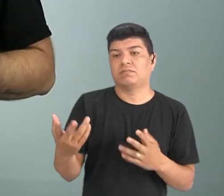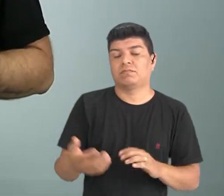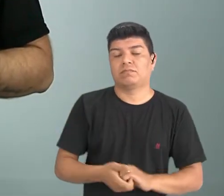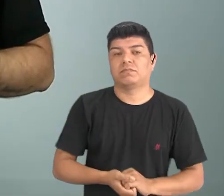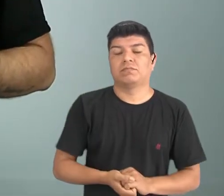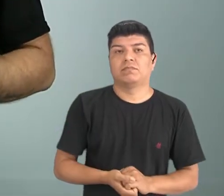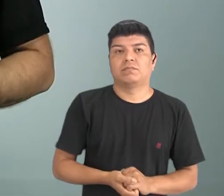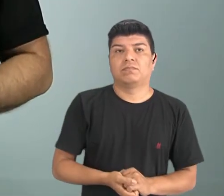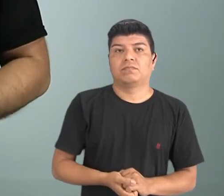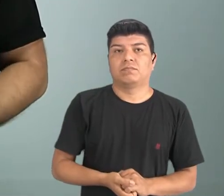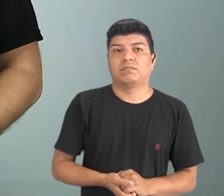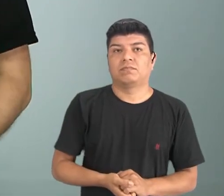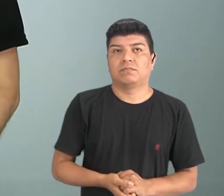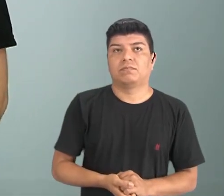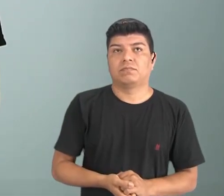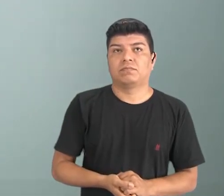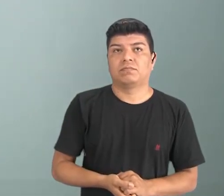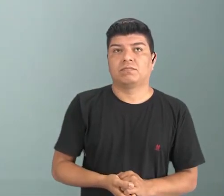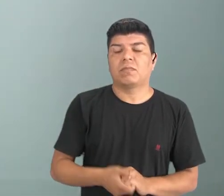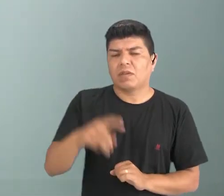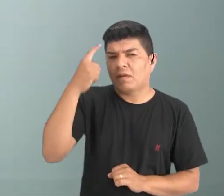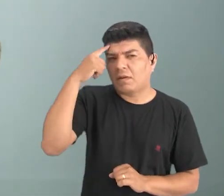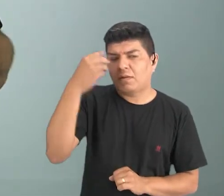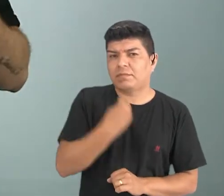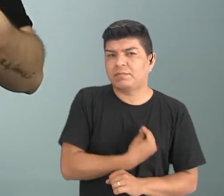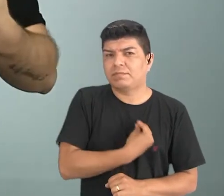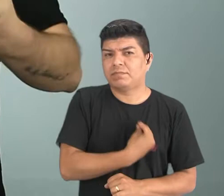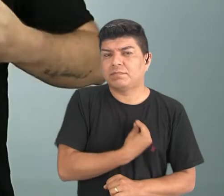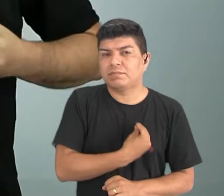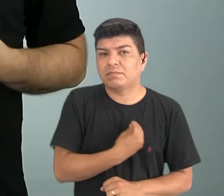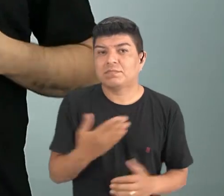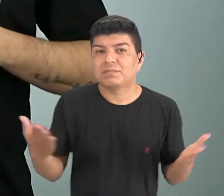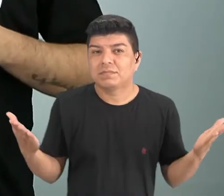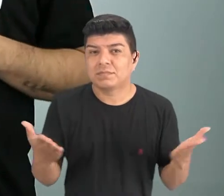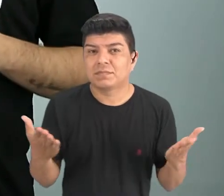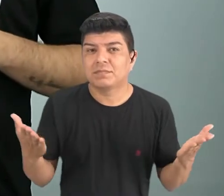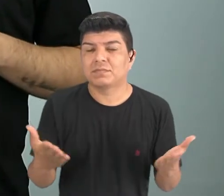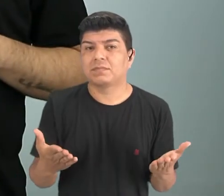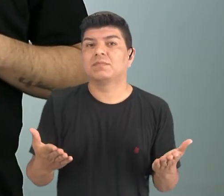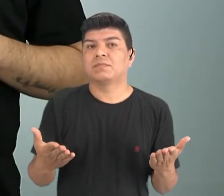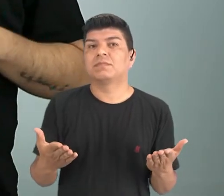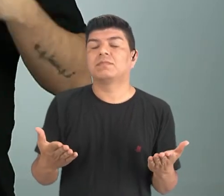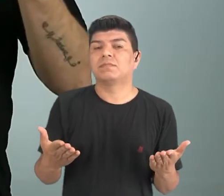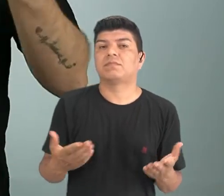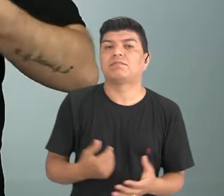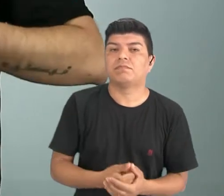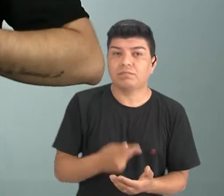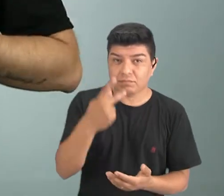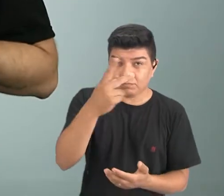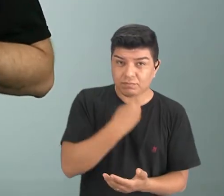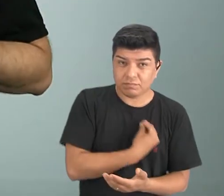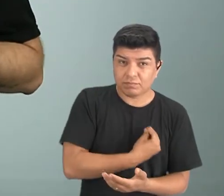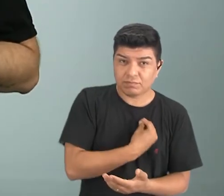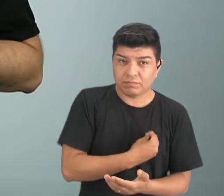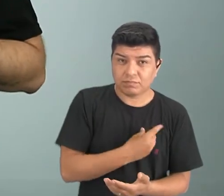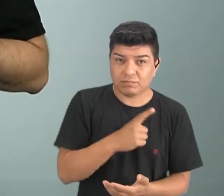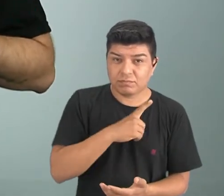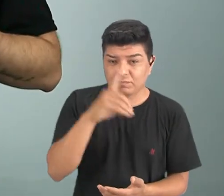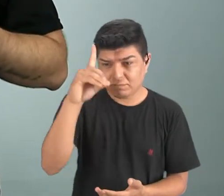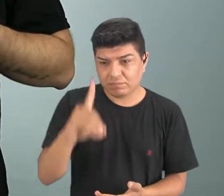forma. Vamos pensar na nossa vida hoje. Vamos pensar na sua vida. Você tem direito à